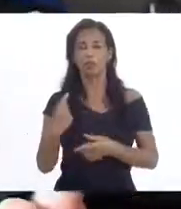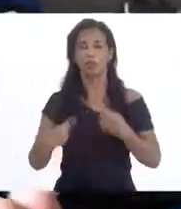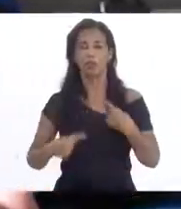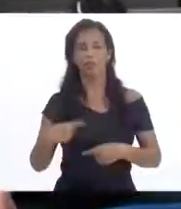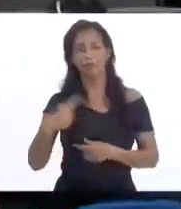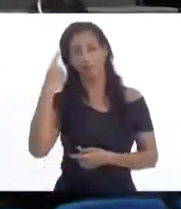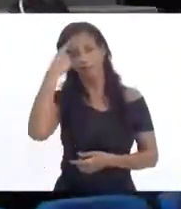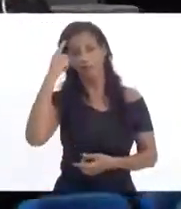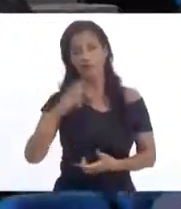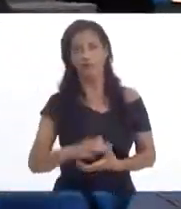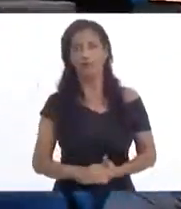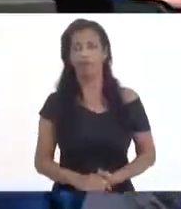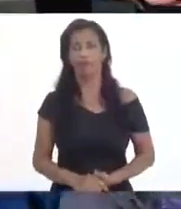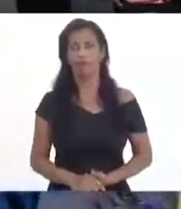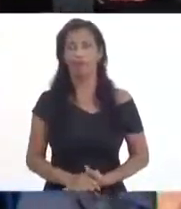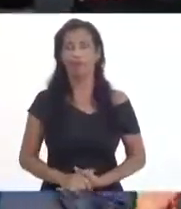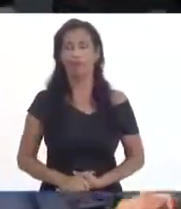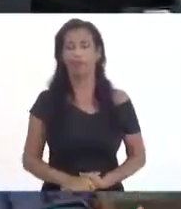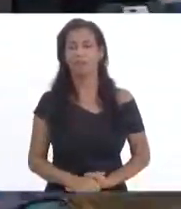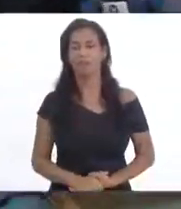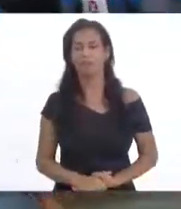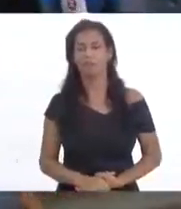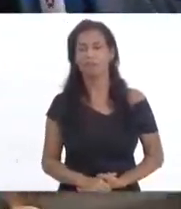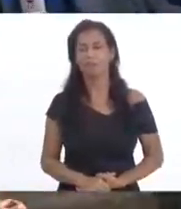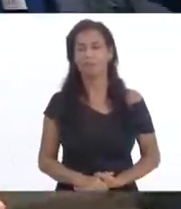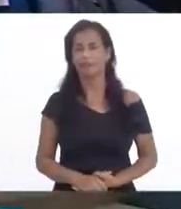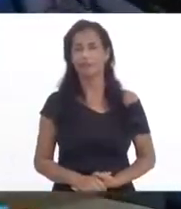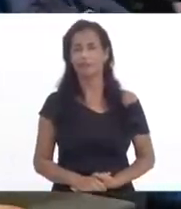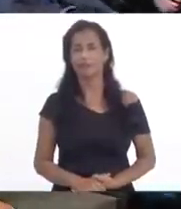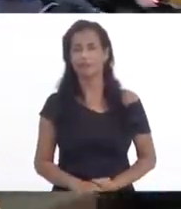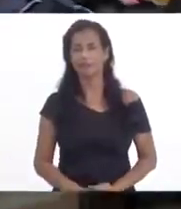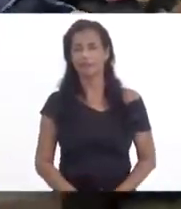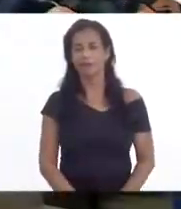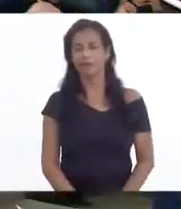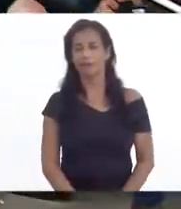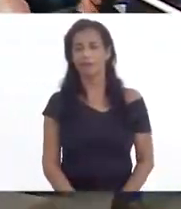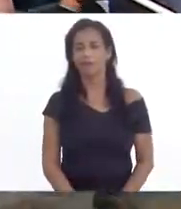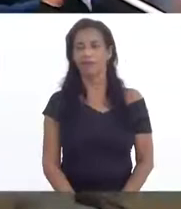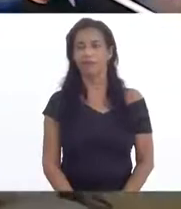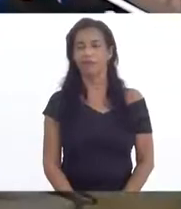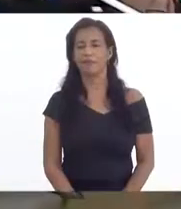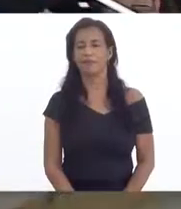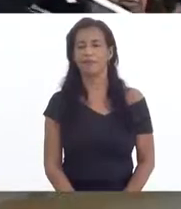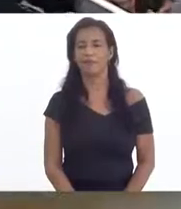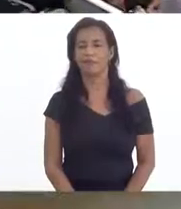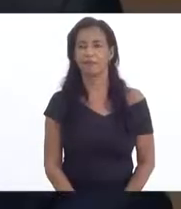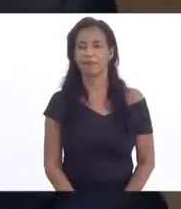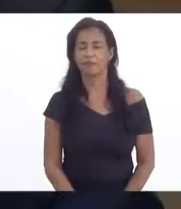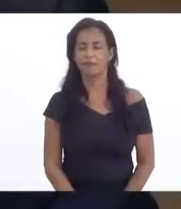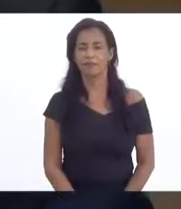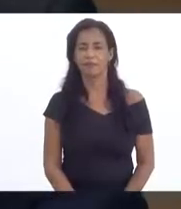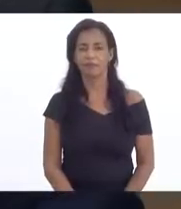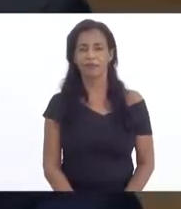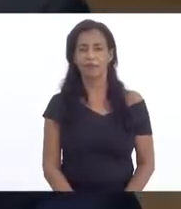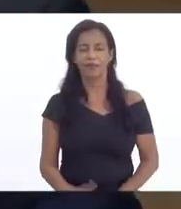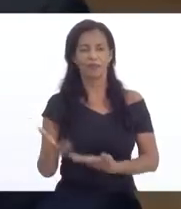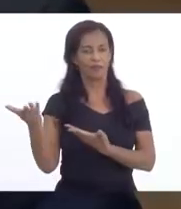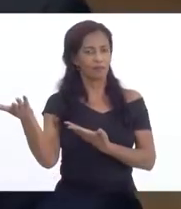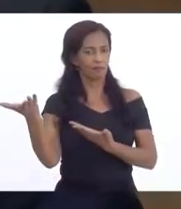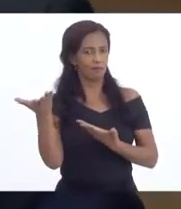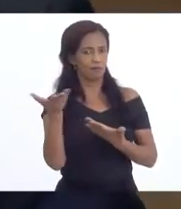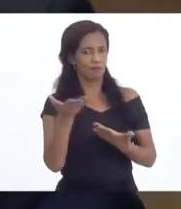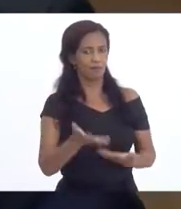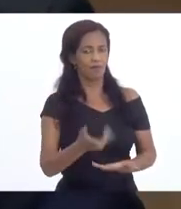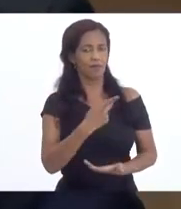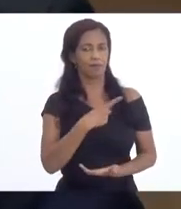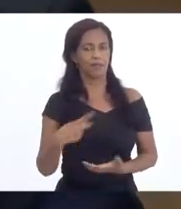ideias. Obrigado. Carla, as Carlas. Queria convidar o